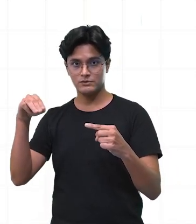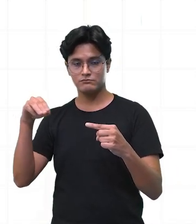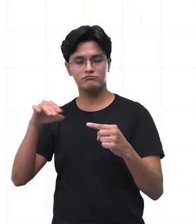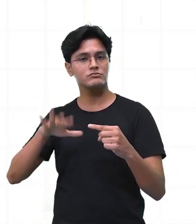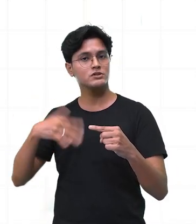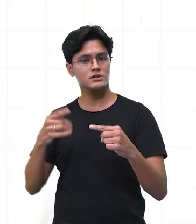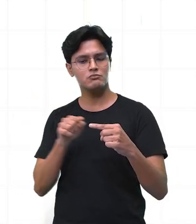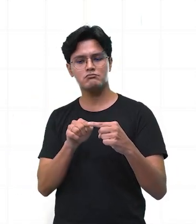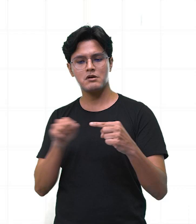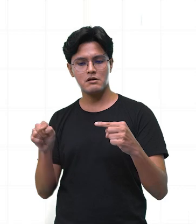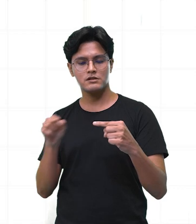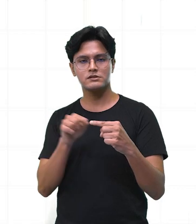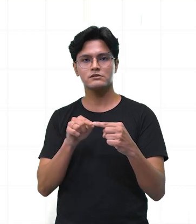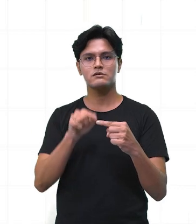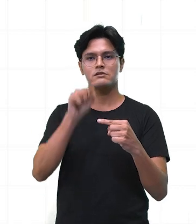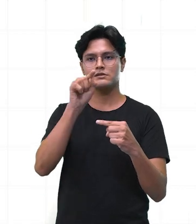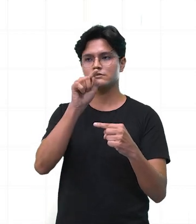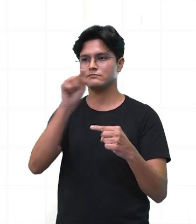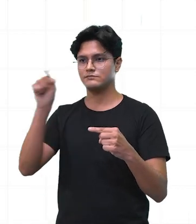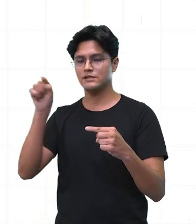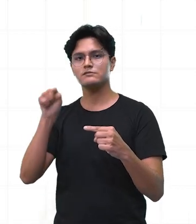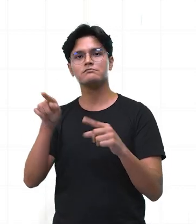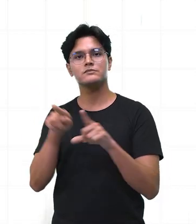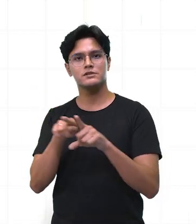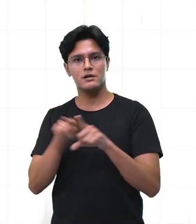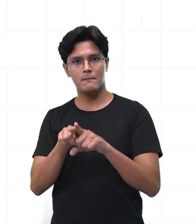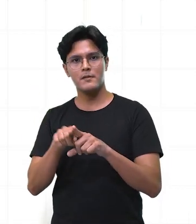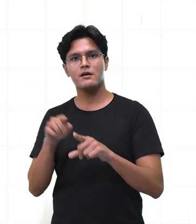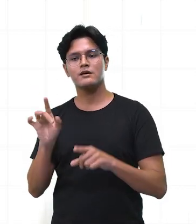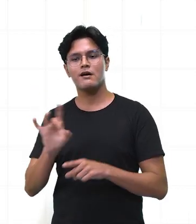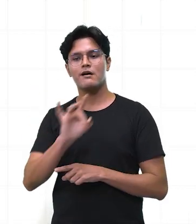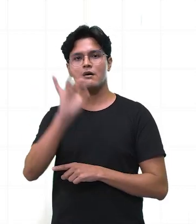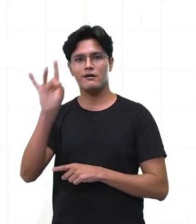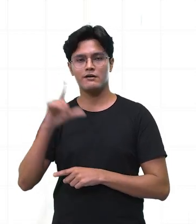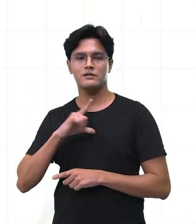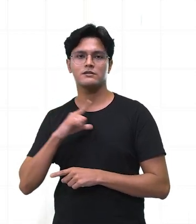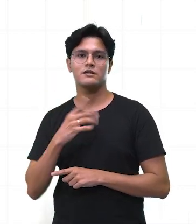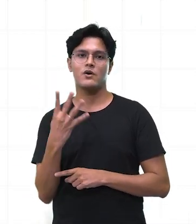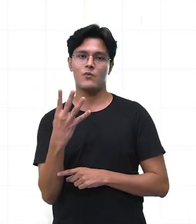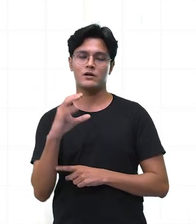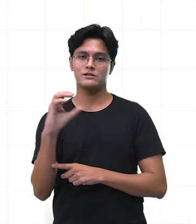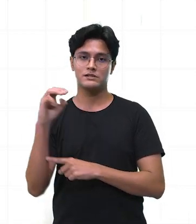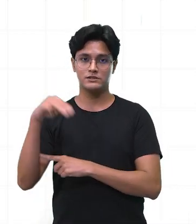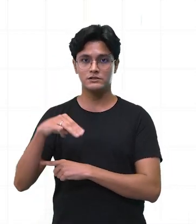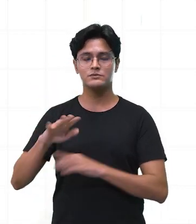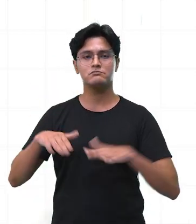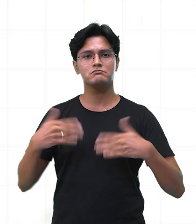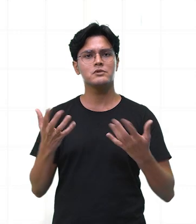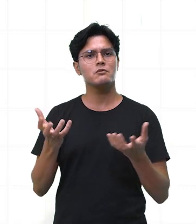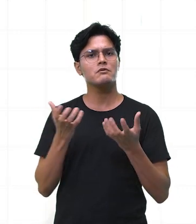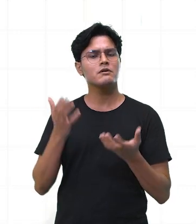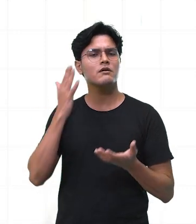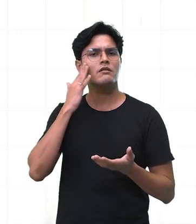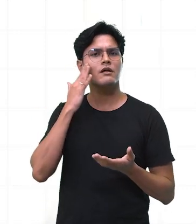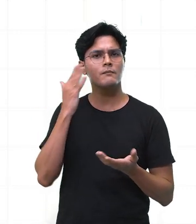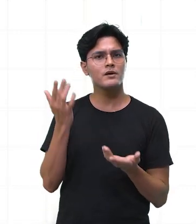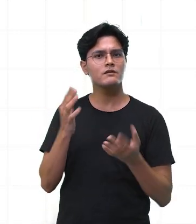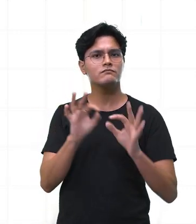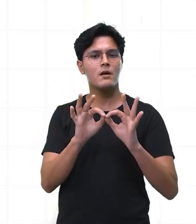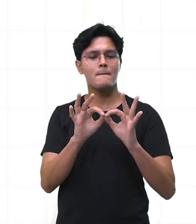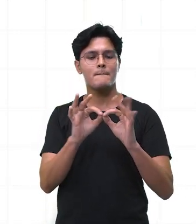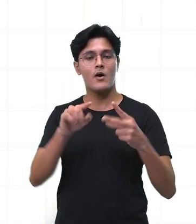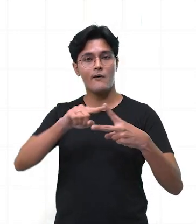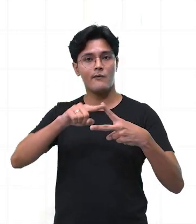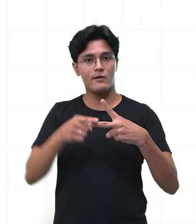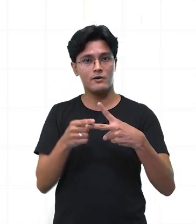todos os outros lados também valerão 4 centímetros. Então ele quer saber quanto mede o ângulo externo